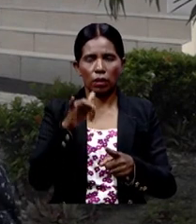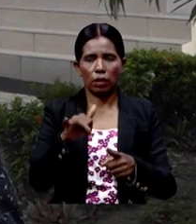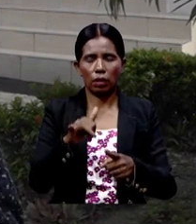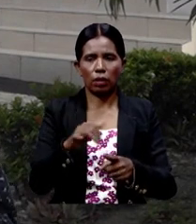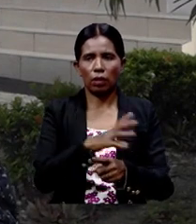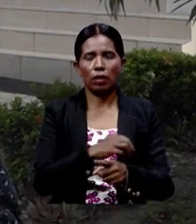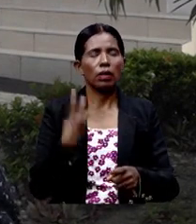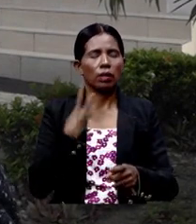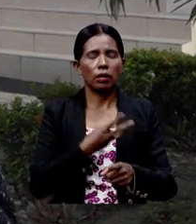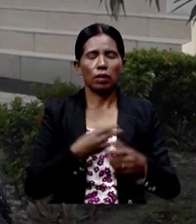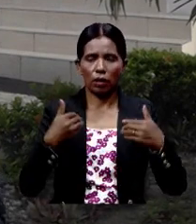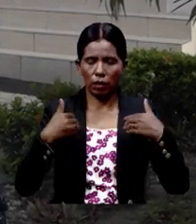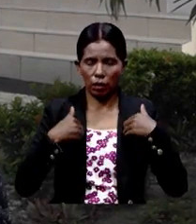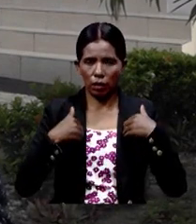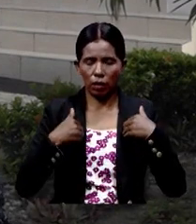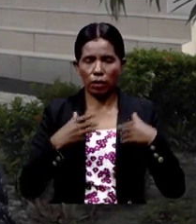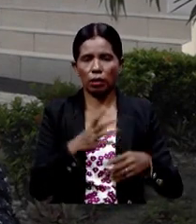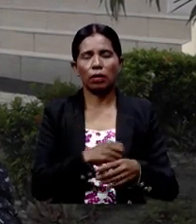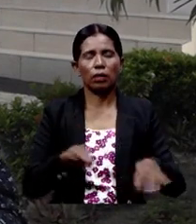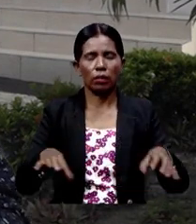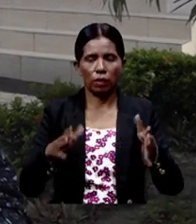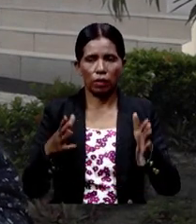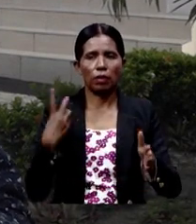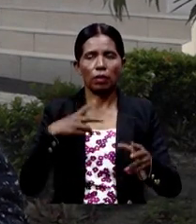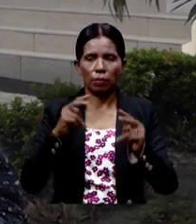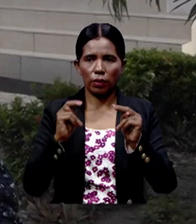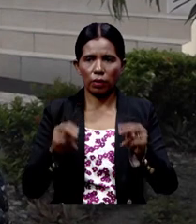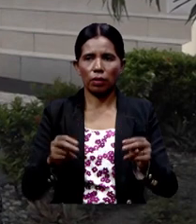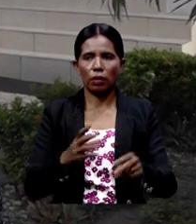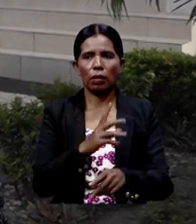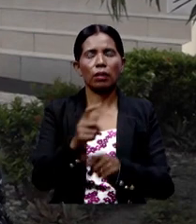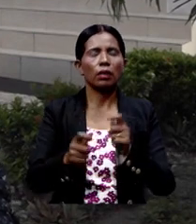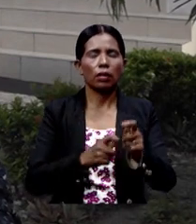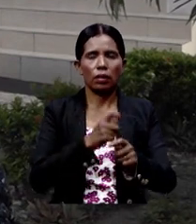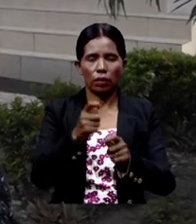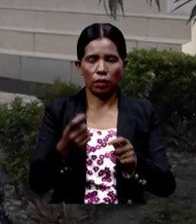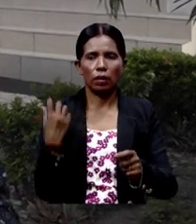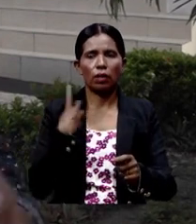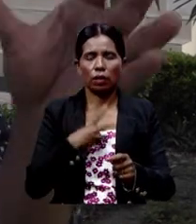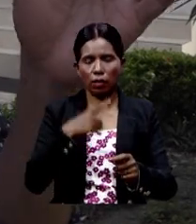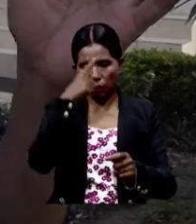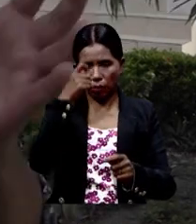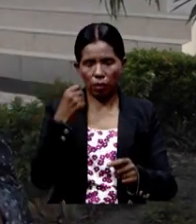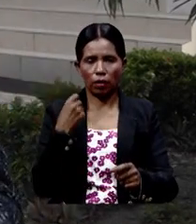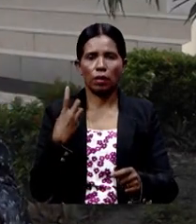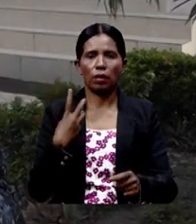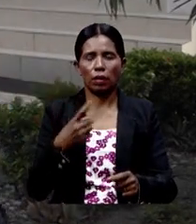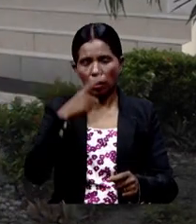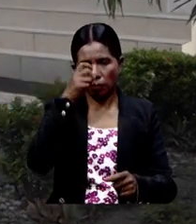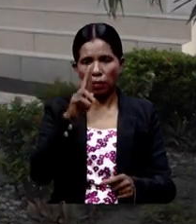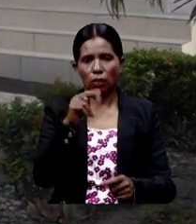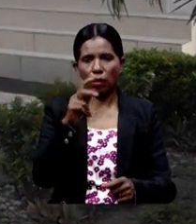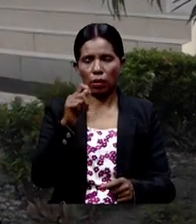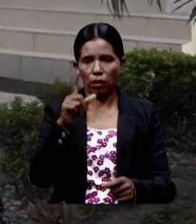vocação universitária nessa jornalista e Cira precisamos nessa teoria balum e também né maca como ia o INTL